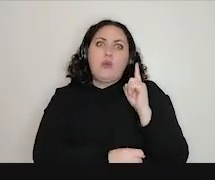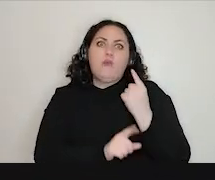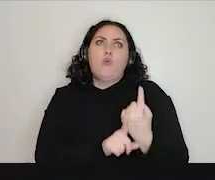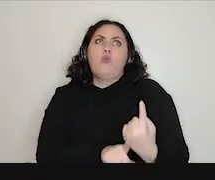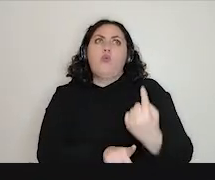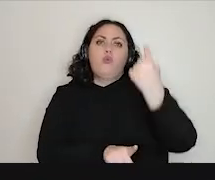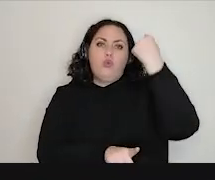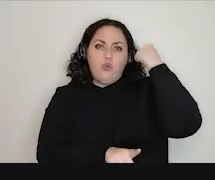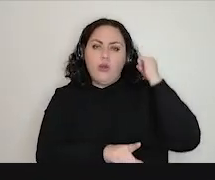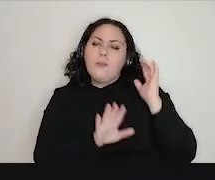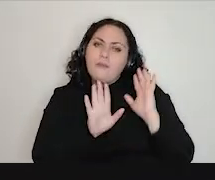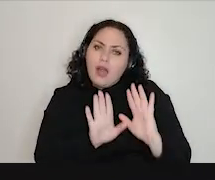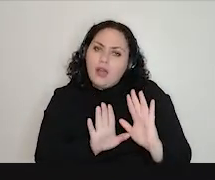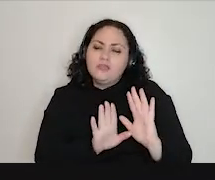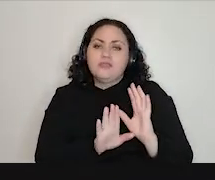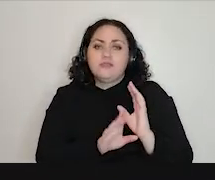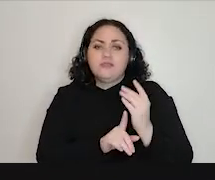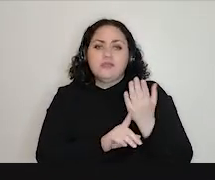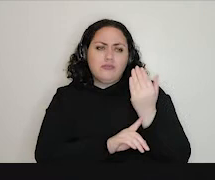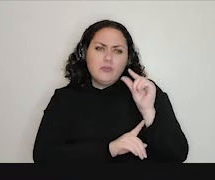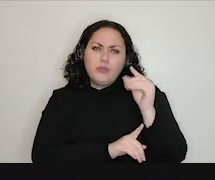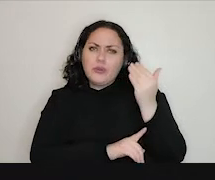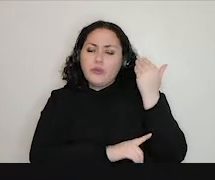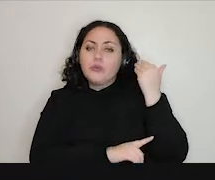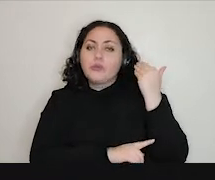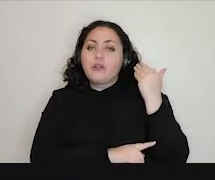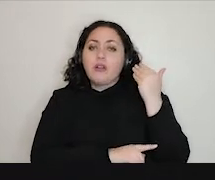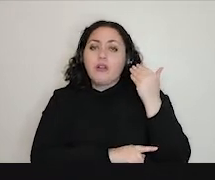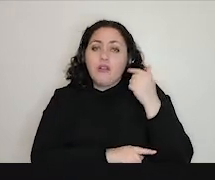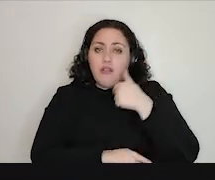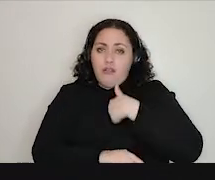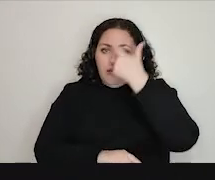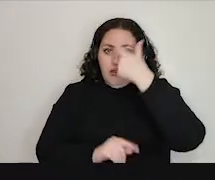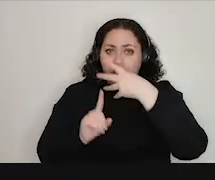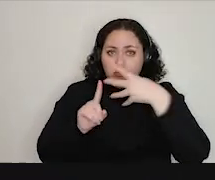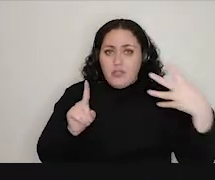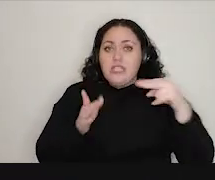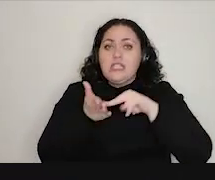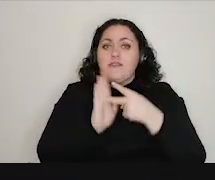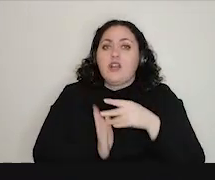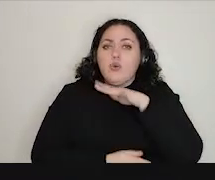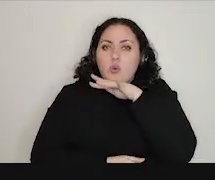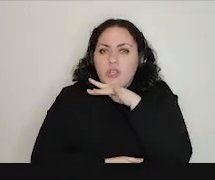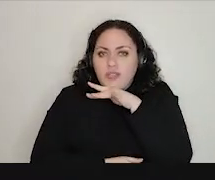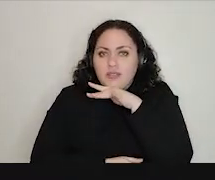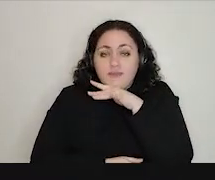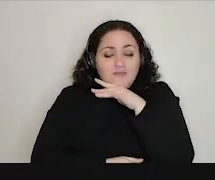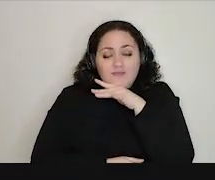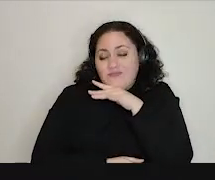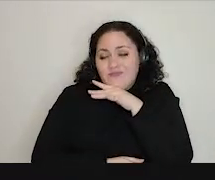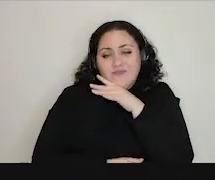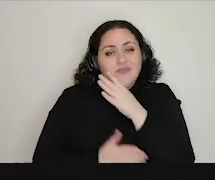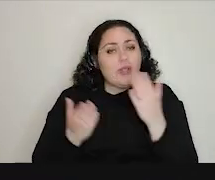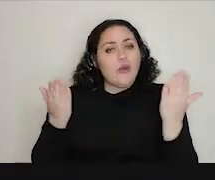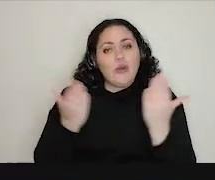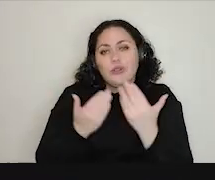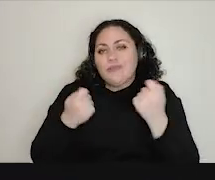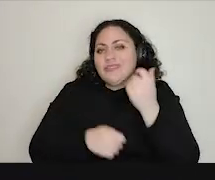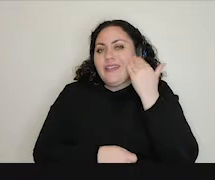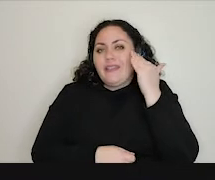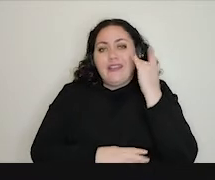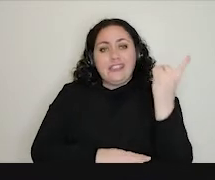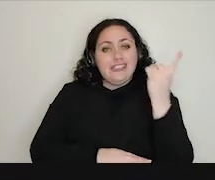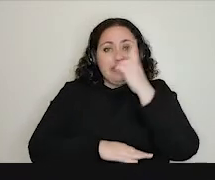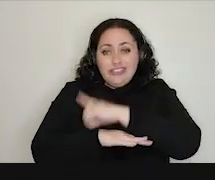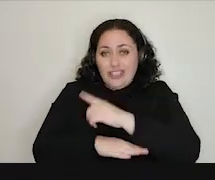na realidade, ser LGBT era colocado como uma coisa ruim. E a gente tem que entender essa data também como um processo